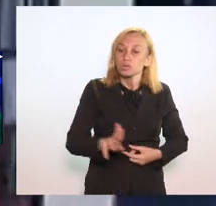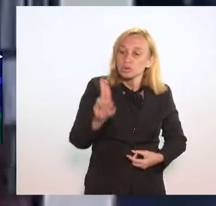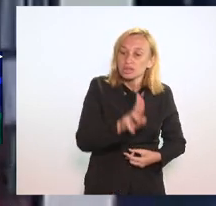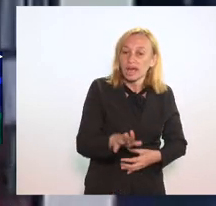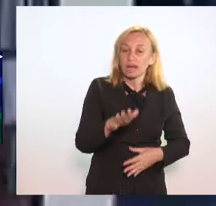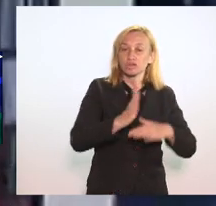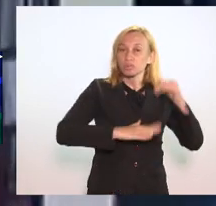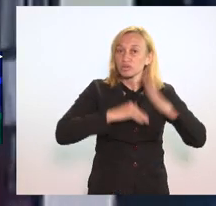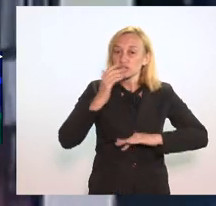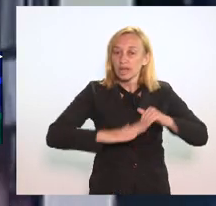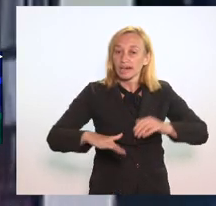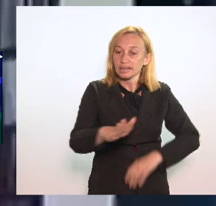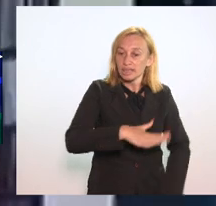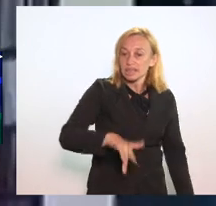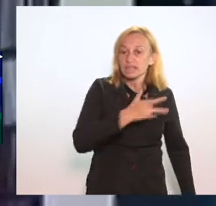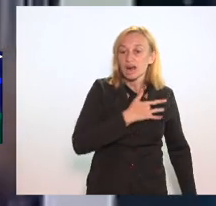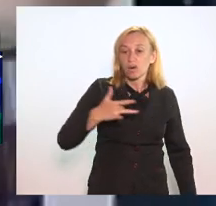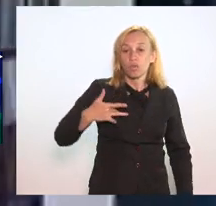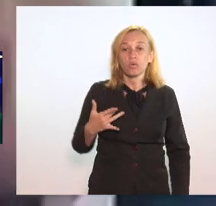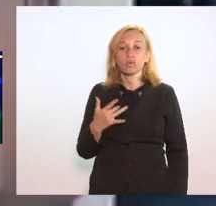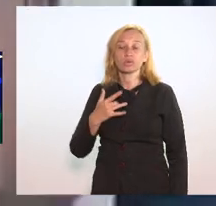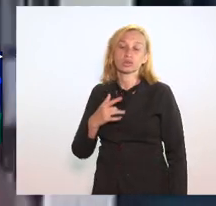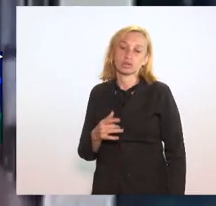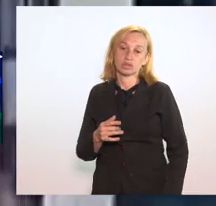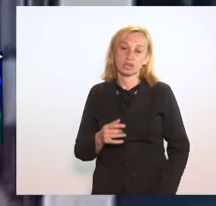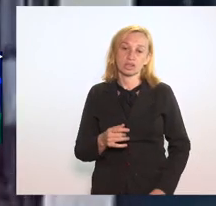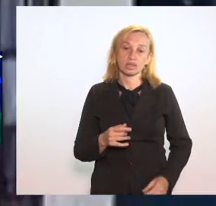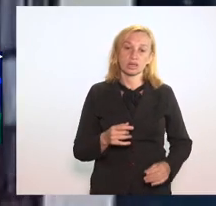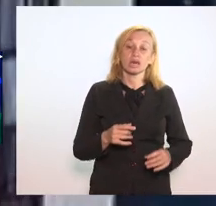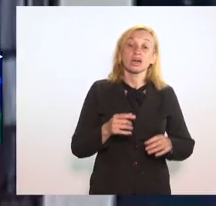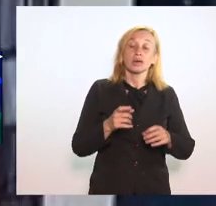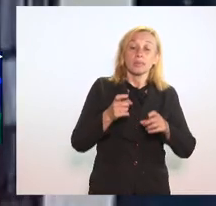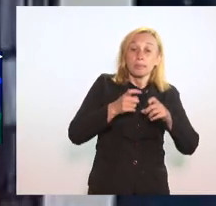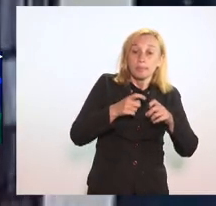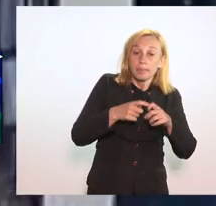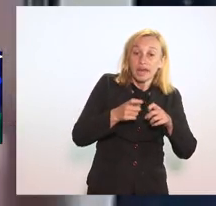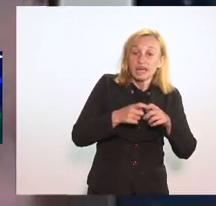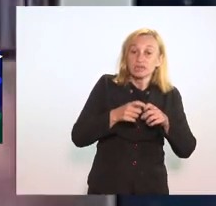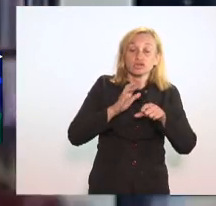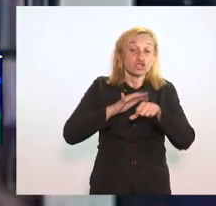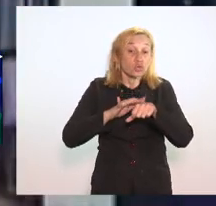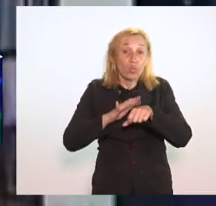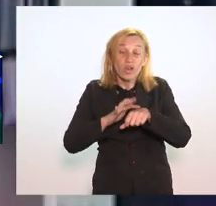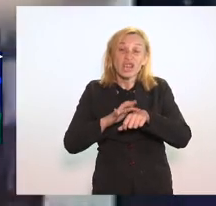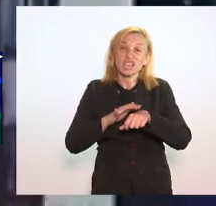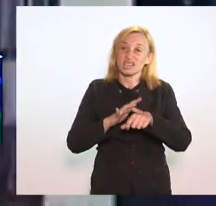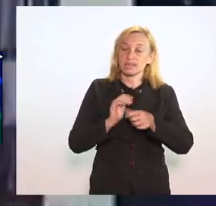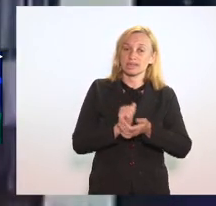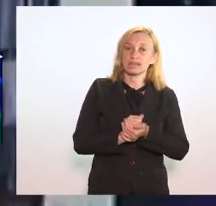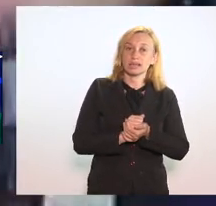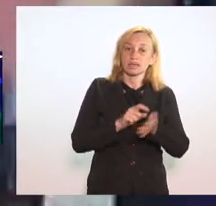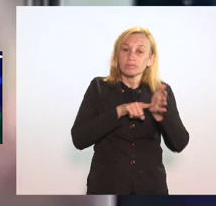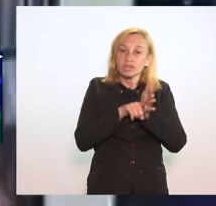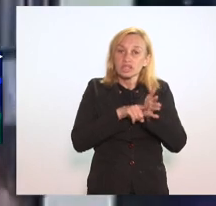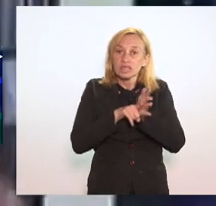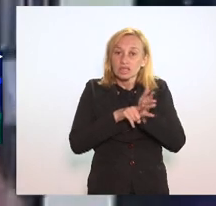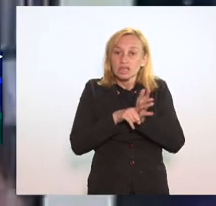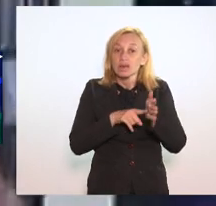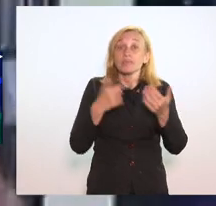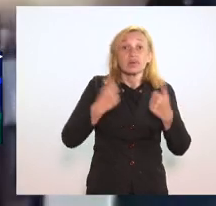da Saúde infectologista especialista nessa matéria você vai no ouvir eles são